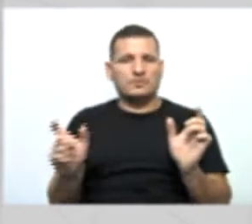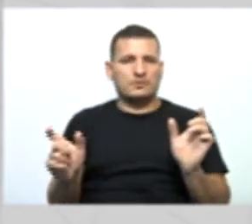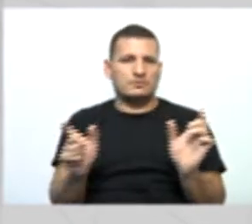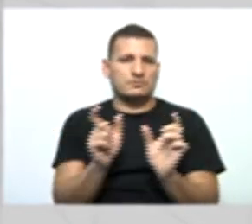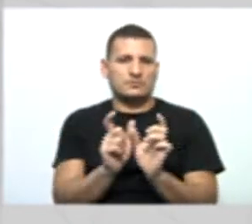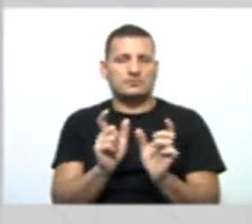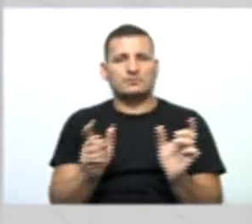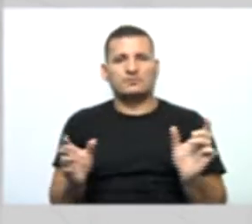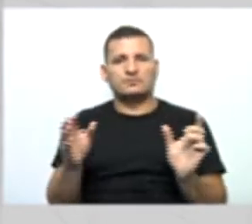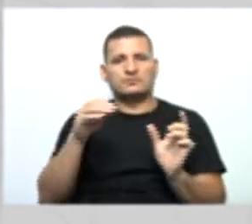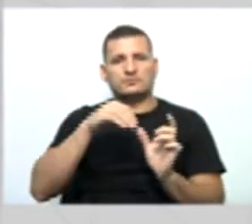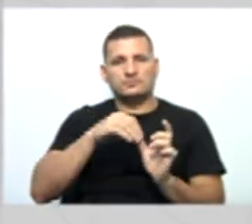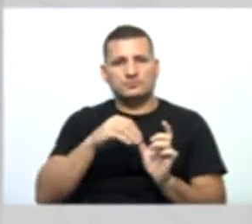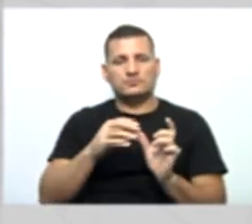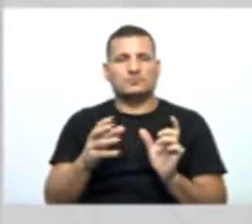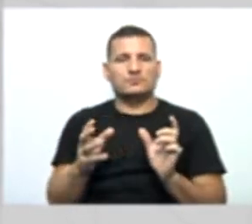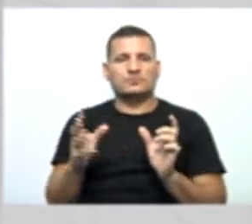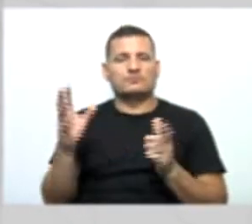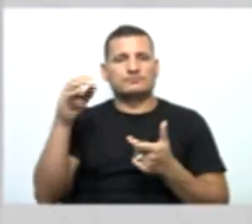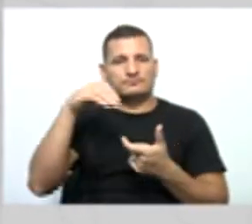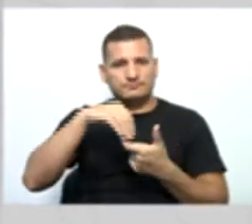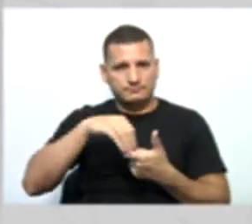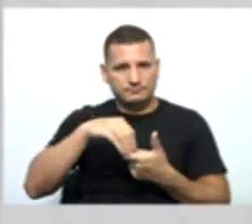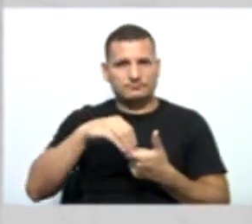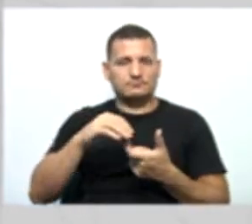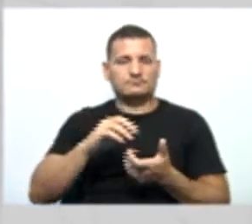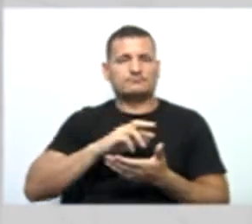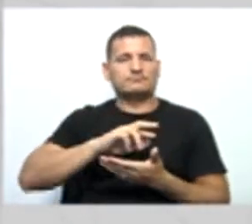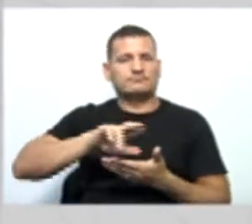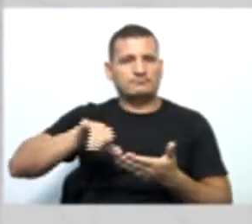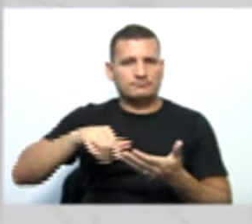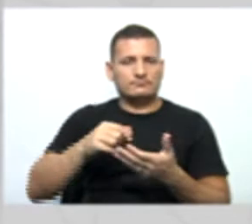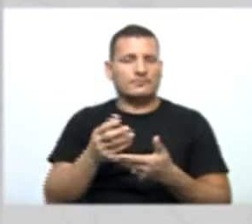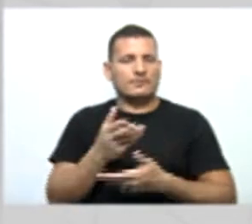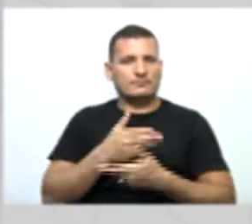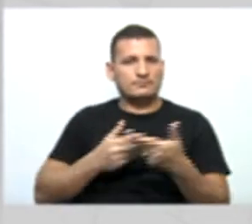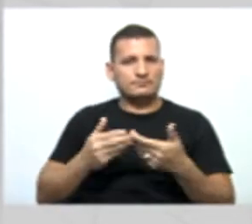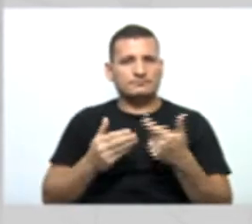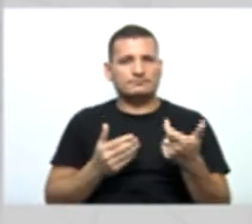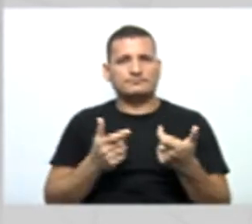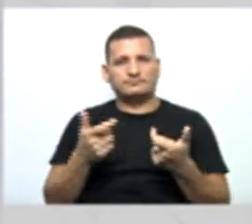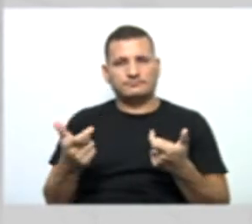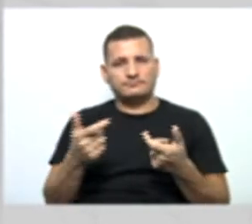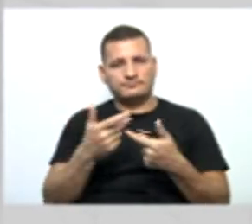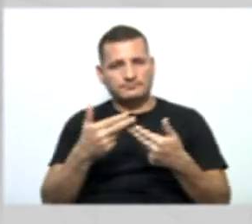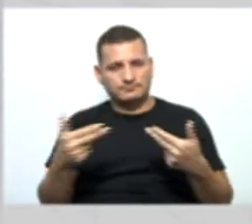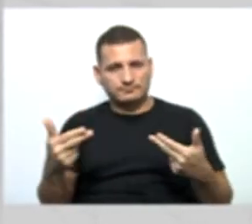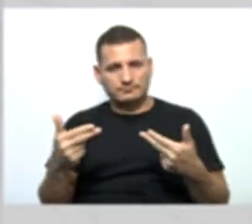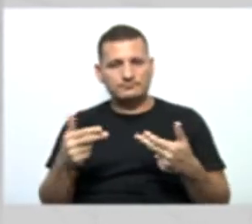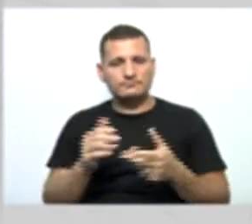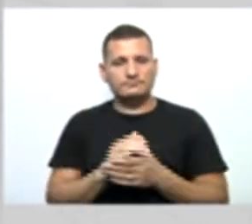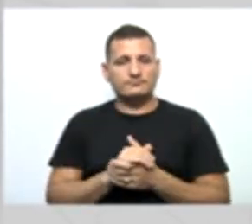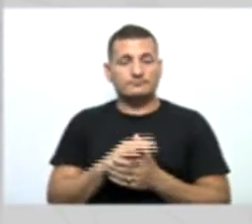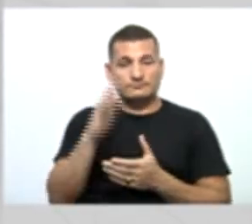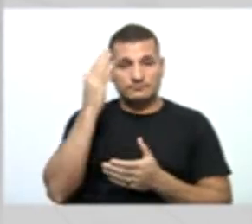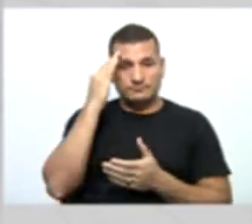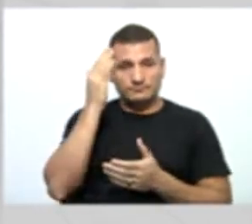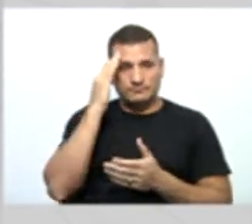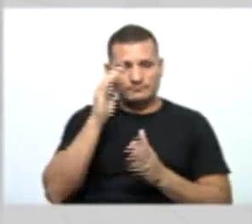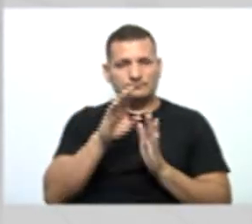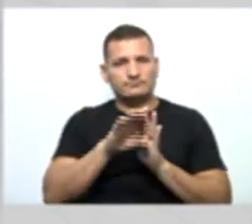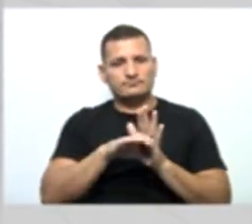associações, agregação e composição. Iremos executar relacionamentos entre os objetos, entender os